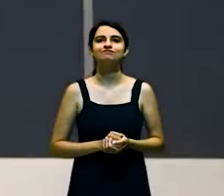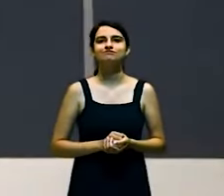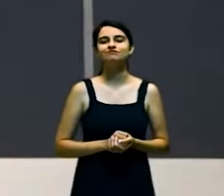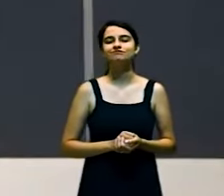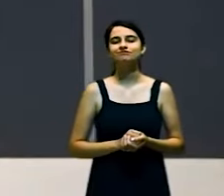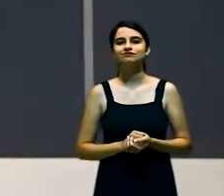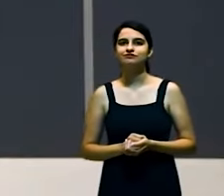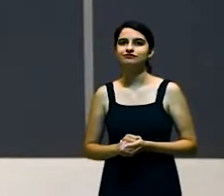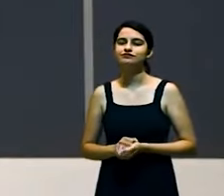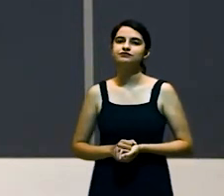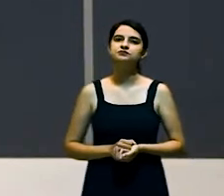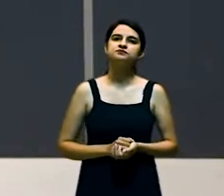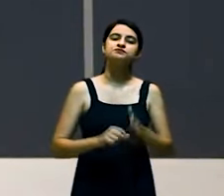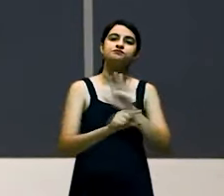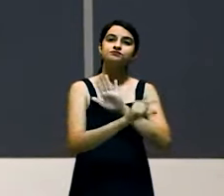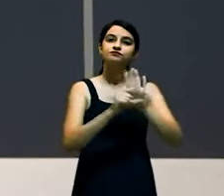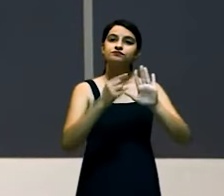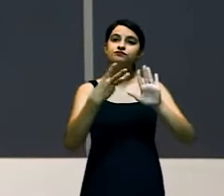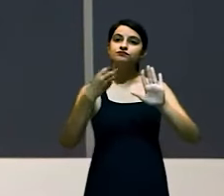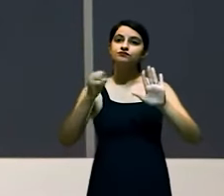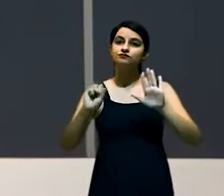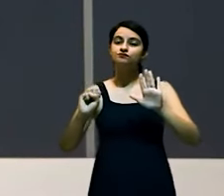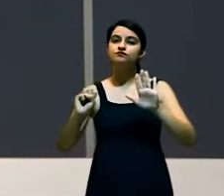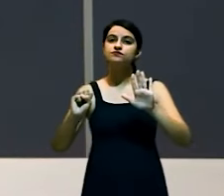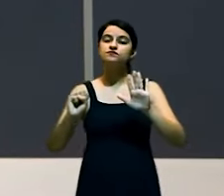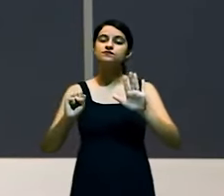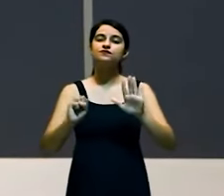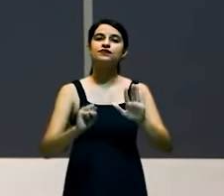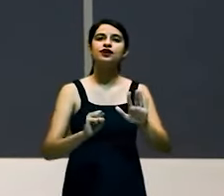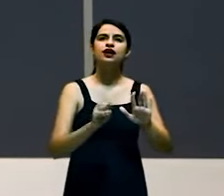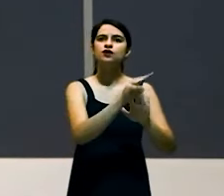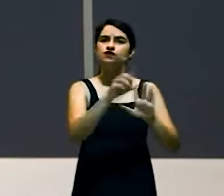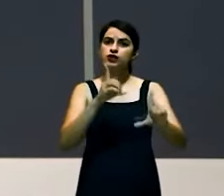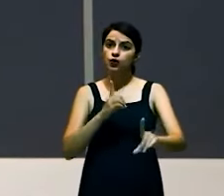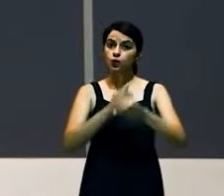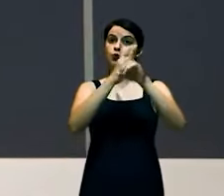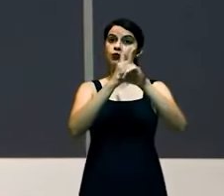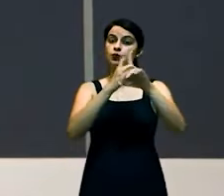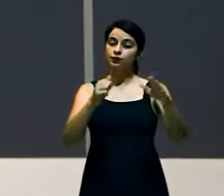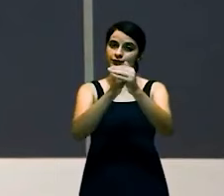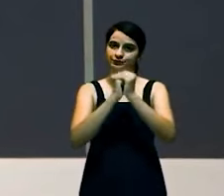destas lições. Versículo 38, você encontrou comigo, pode dizer amém?